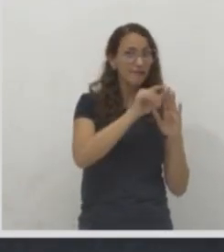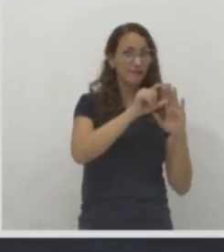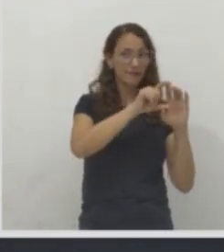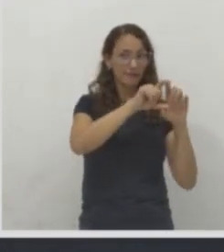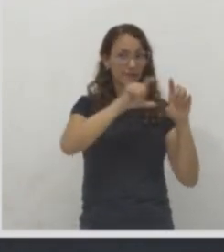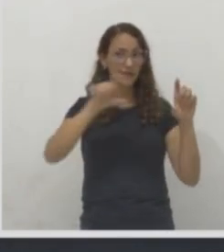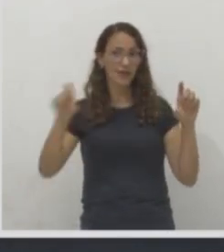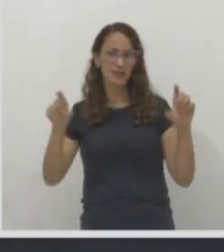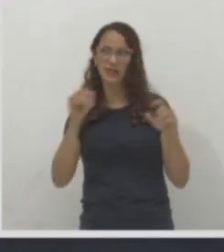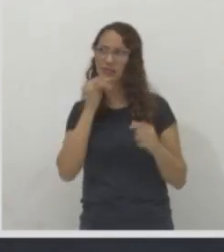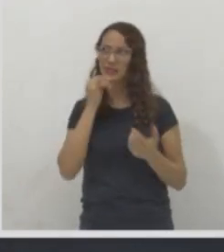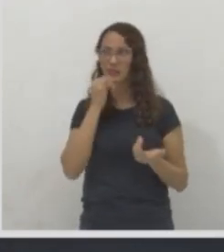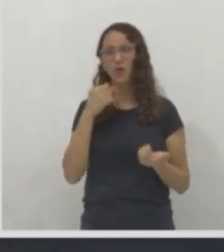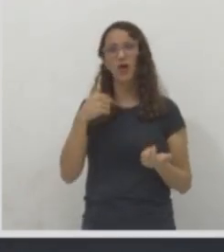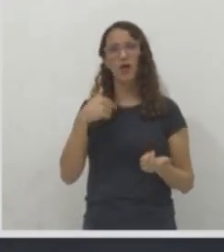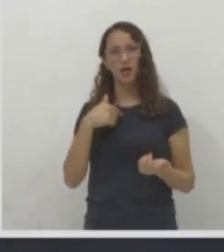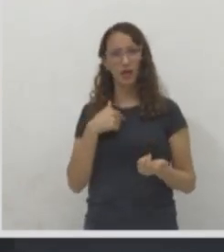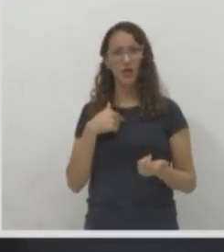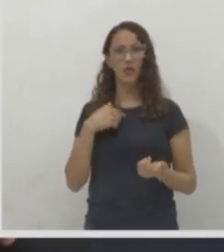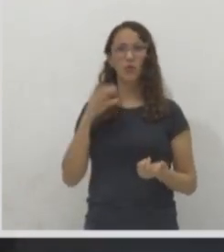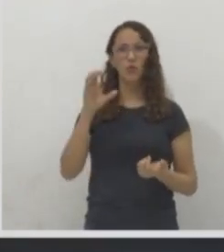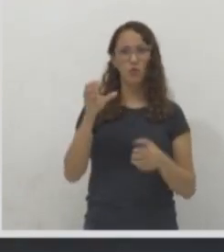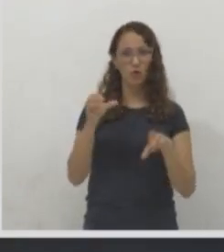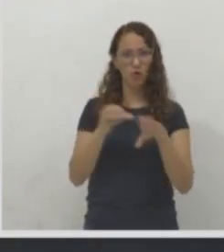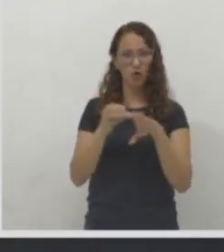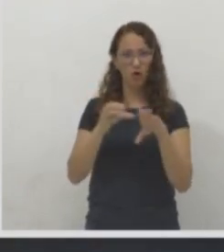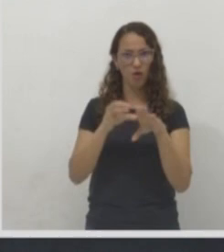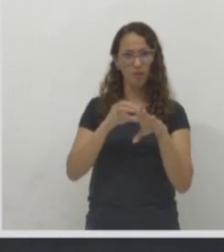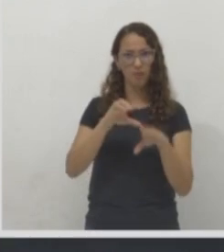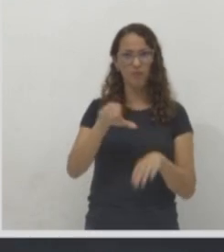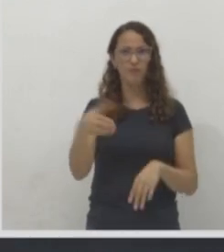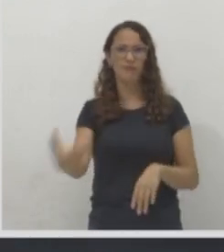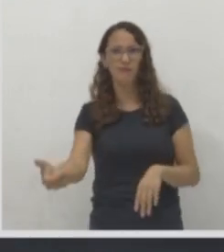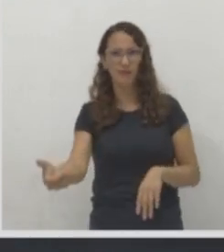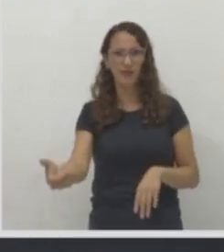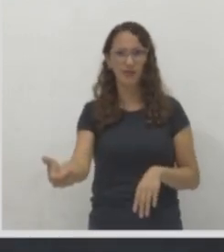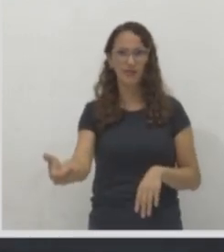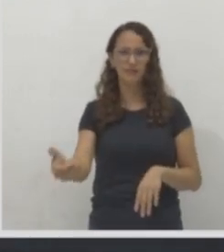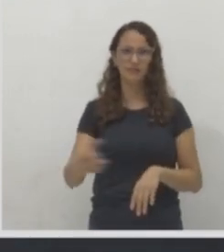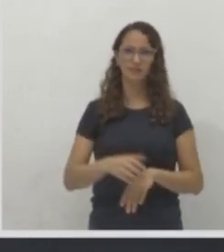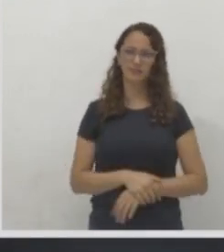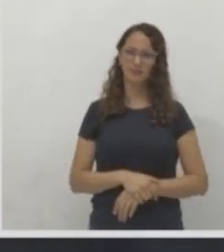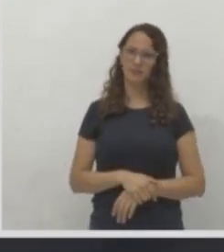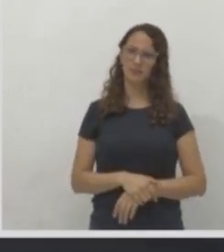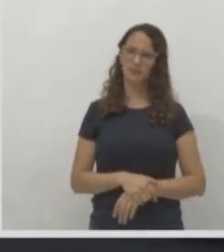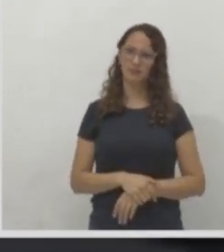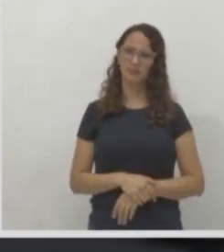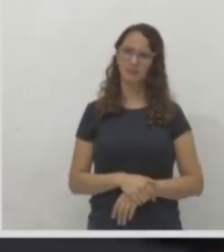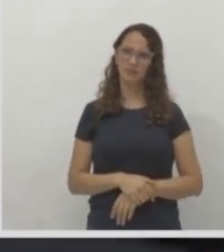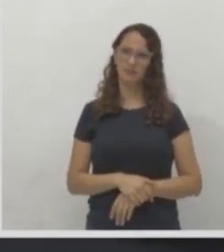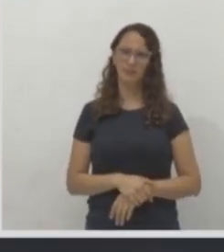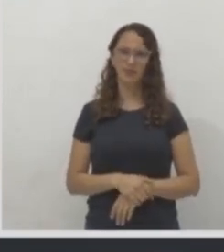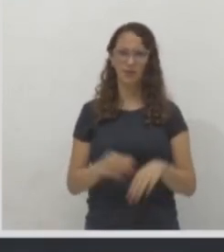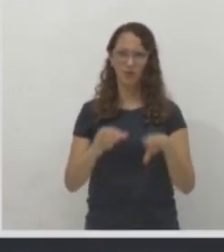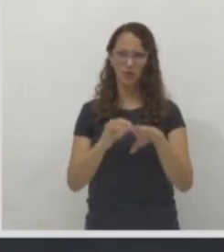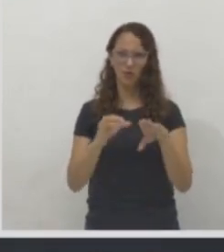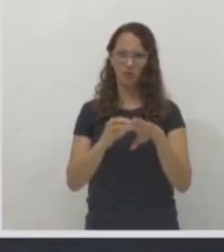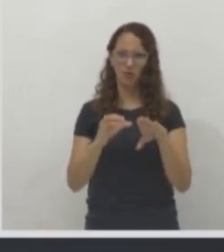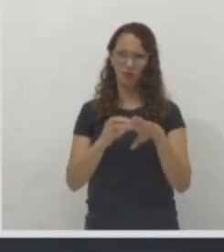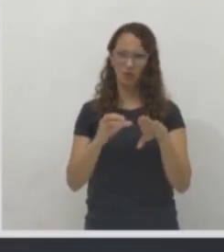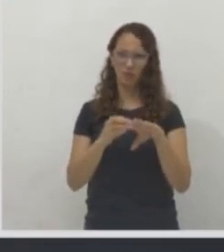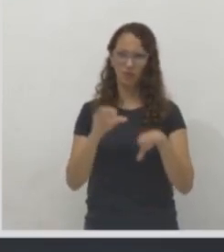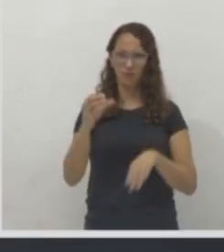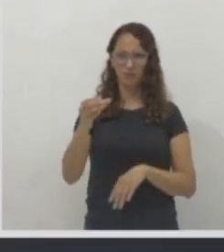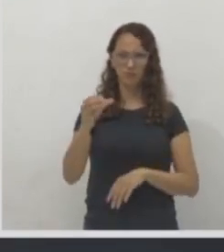virei o copo, o que aconteceu? Eu tenho uma ação aqui, eu tenho um verbo que vai ser transitivo direto, porque quem vira algo, alguma coisa, que foi que eu virei